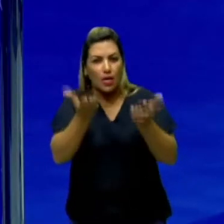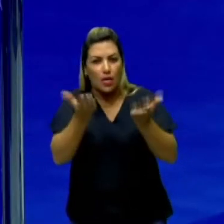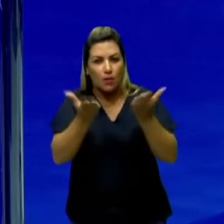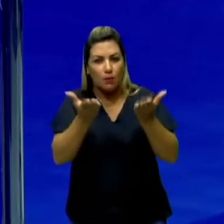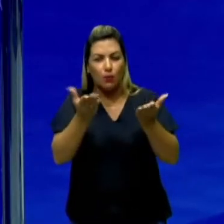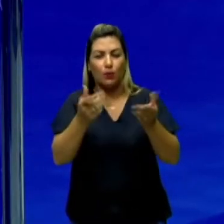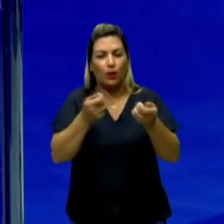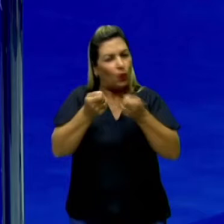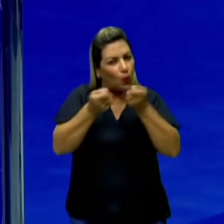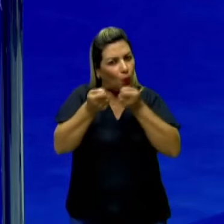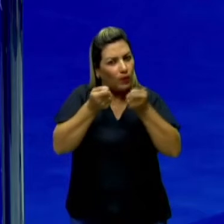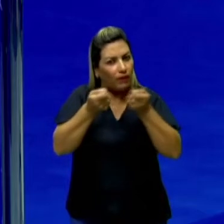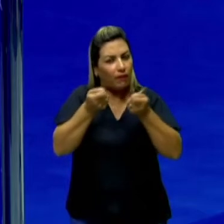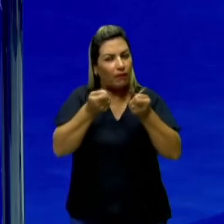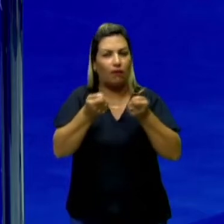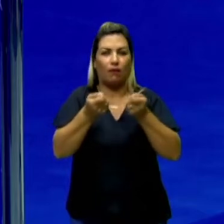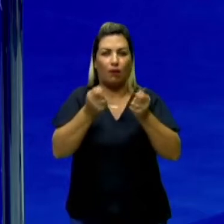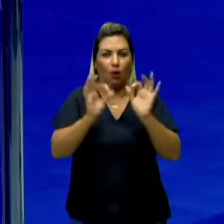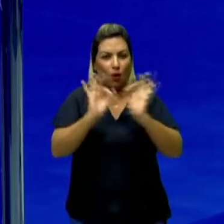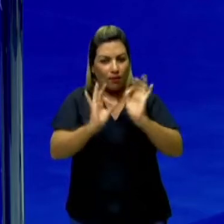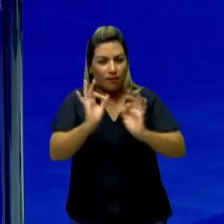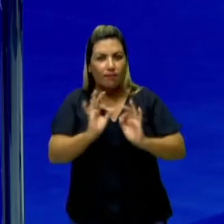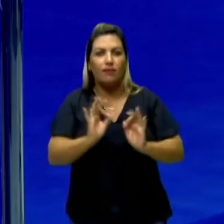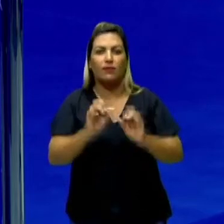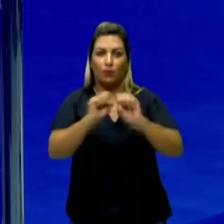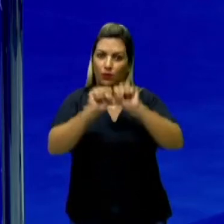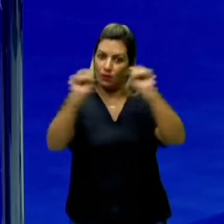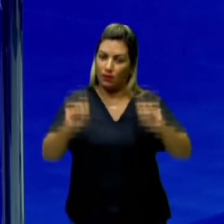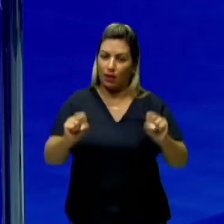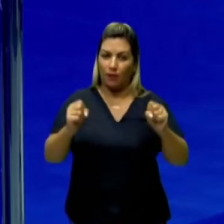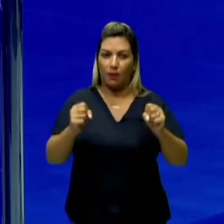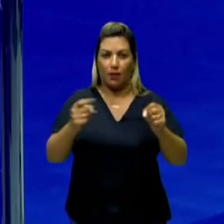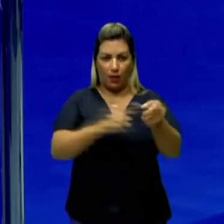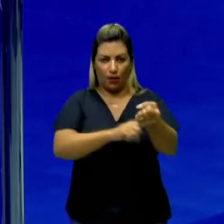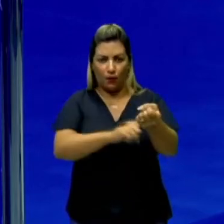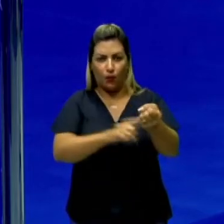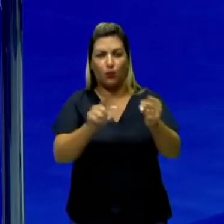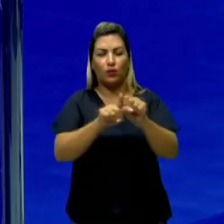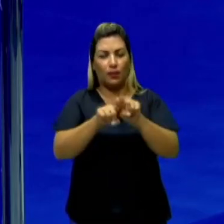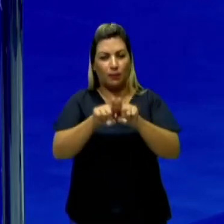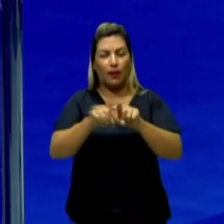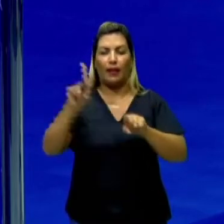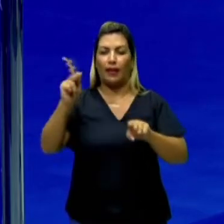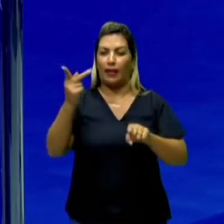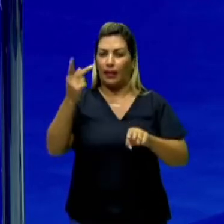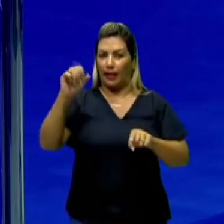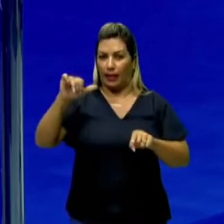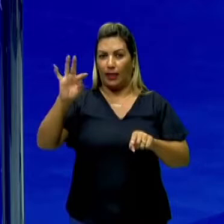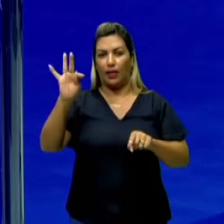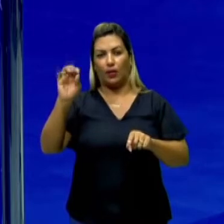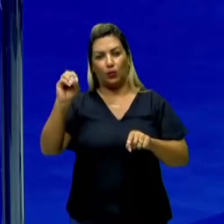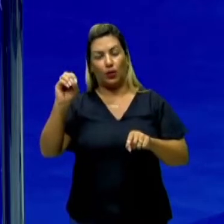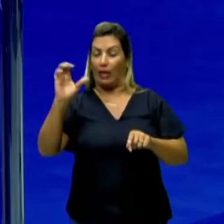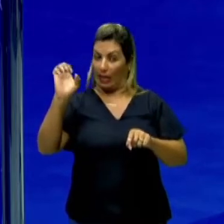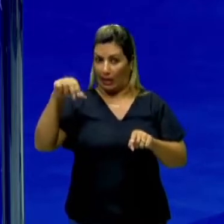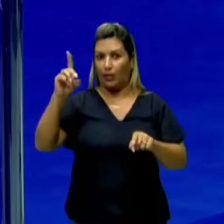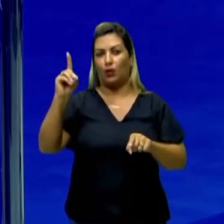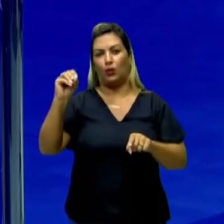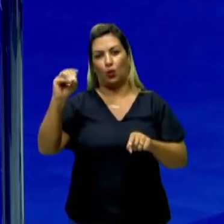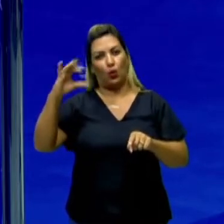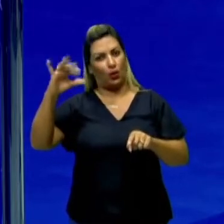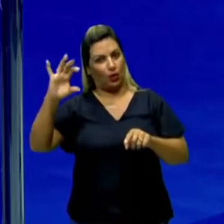trabalha coordenando essa comunicação entre o sistema nervoso e o endócrino, porque o nosso sistema nervoso, como a gente já sabe, a